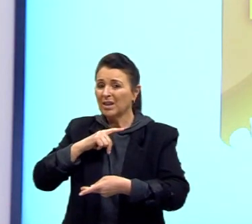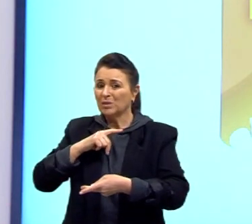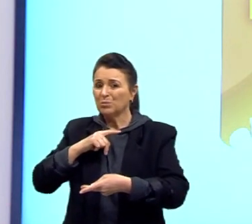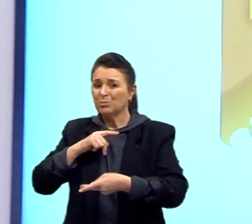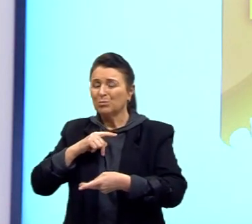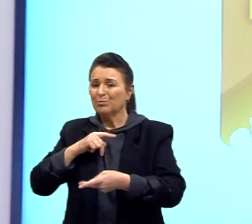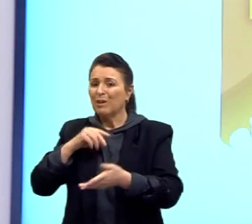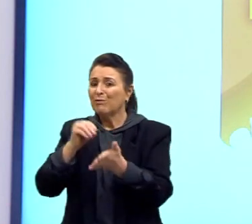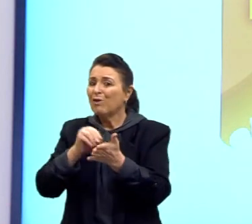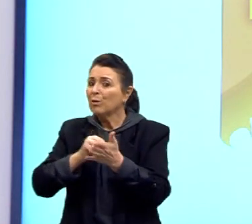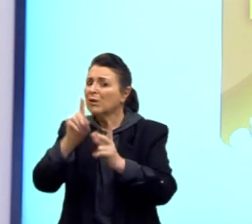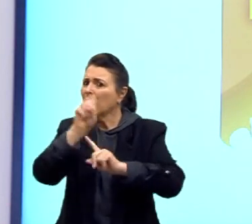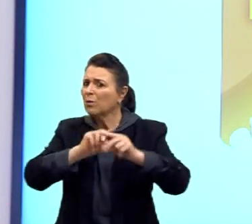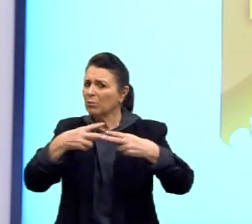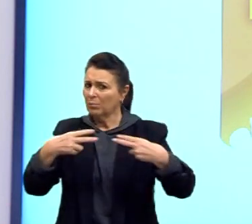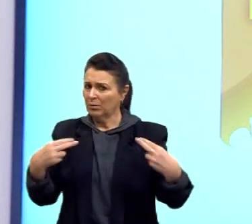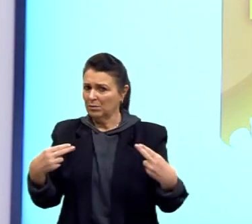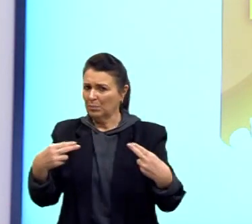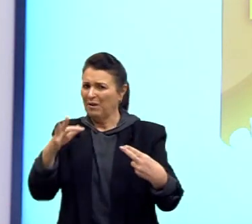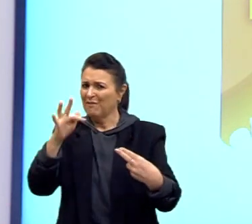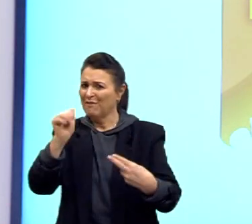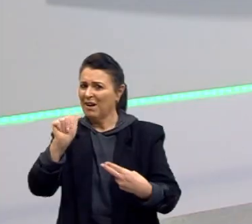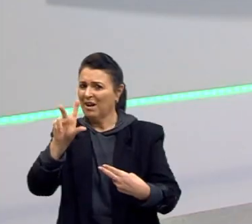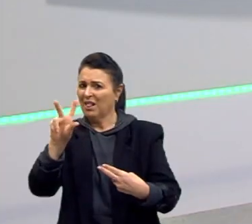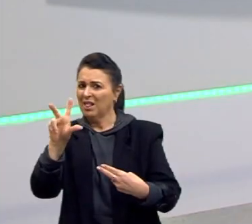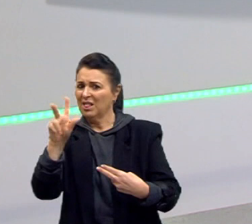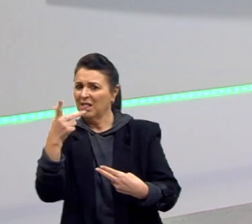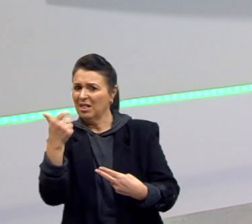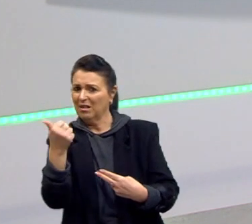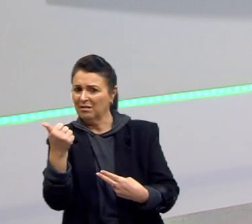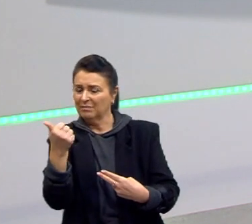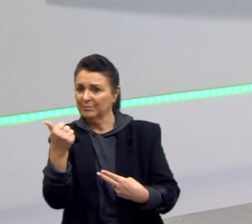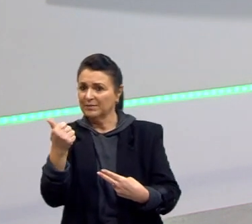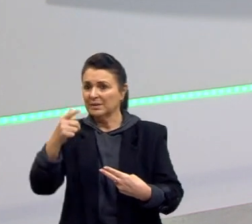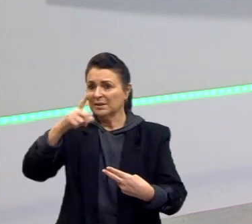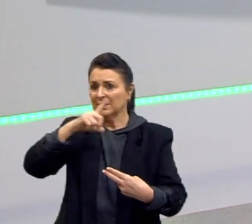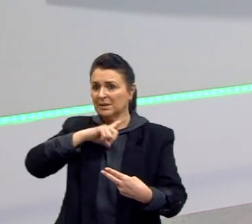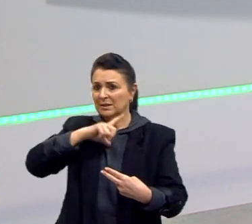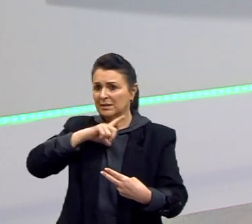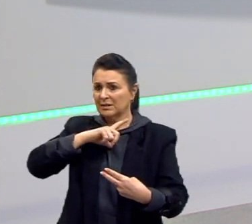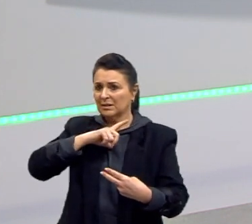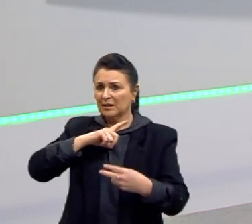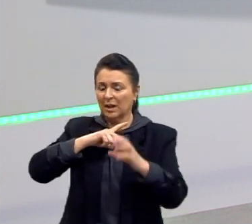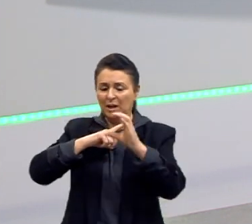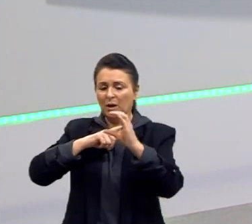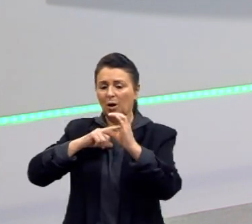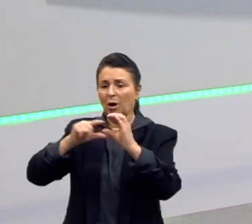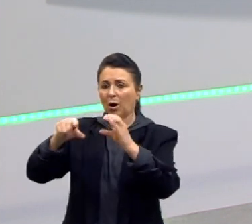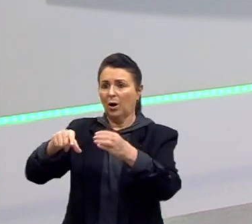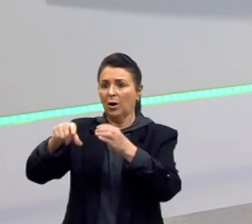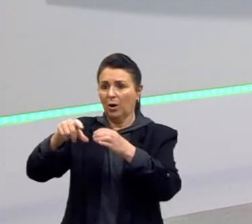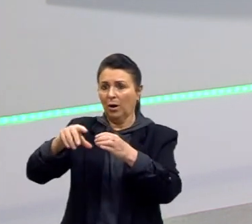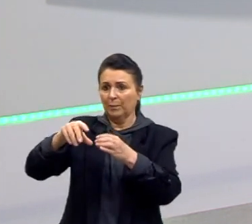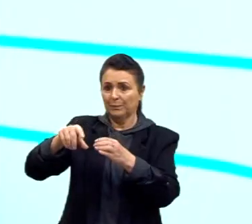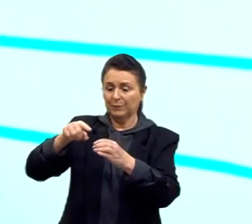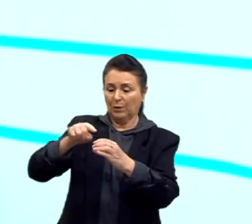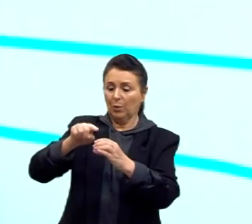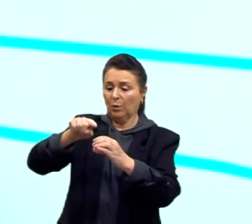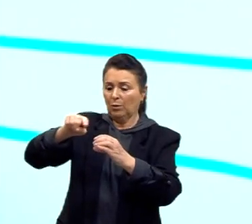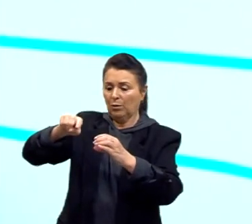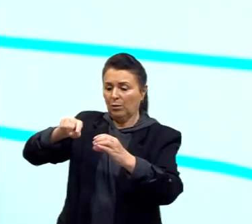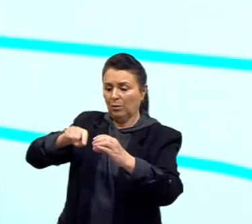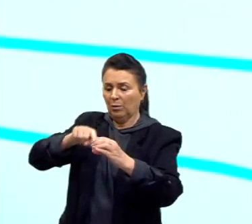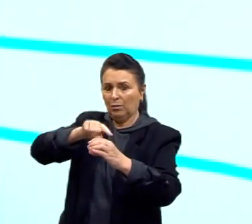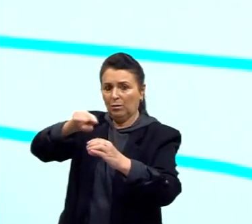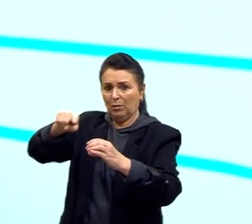falha nesse campo magnético é bem uma falha né vejam até aqui ele está blindando quase que perfeitamente a